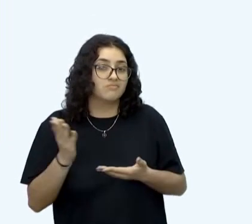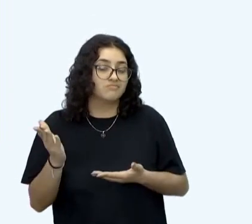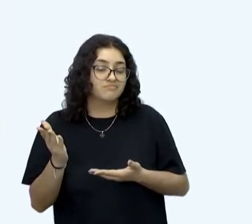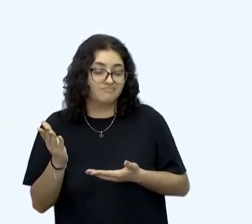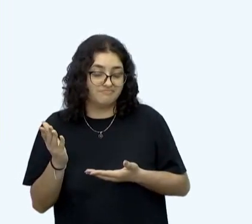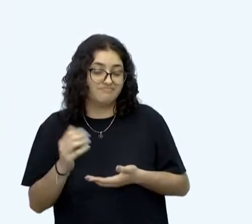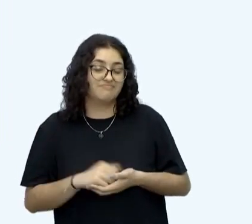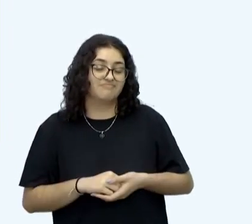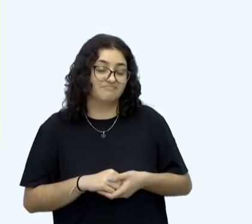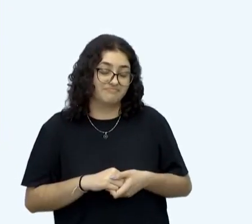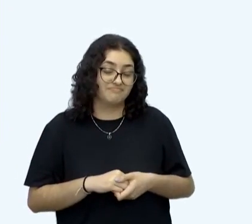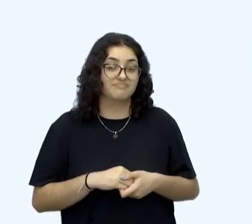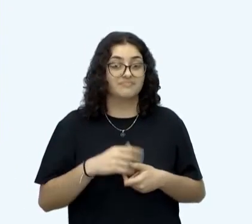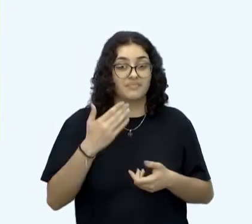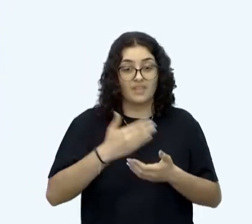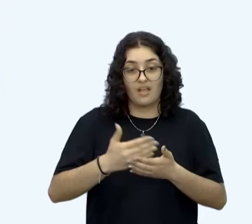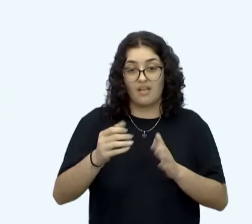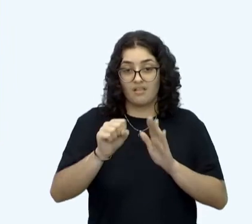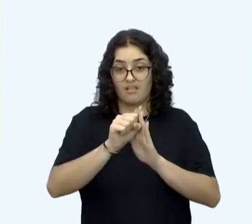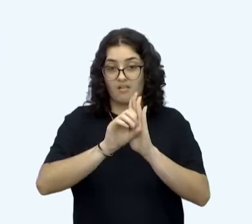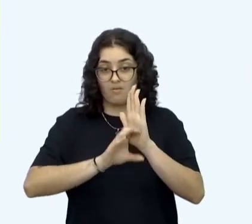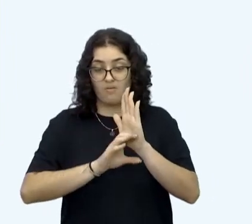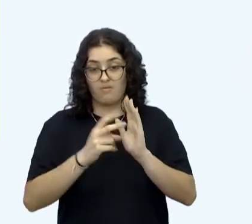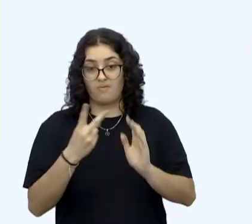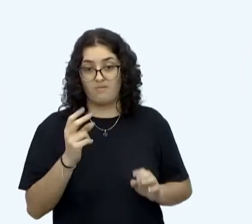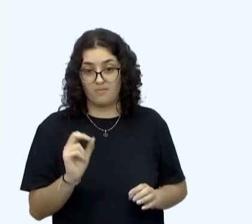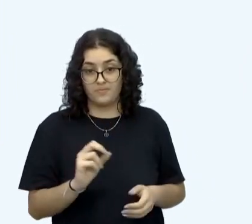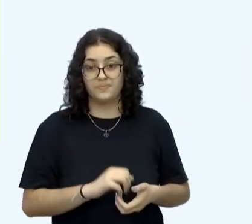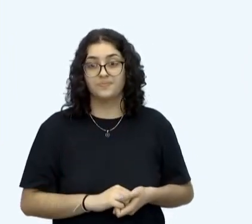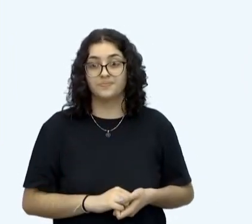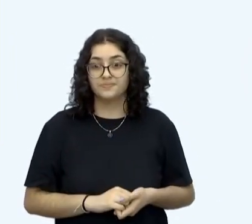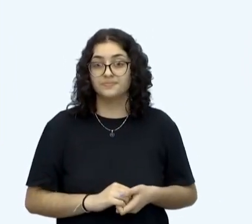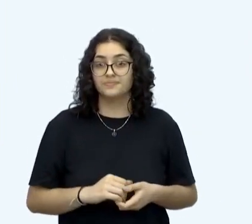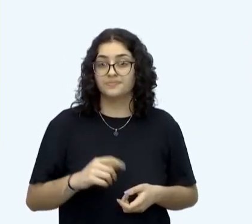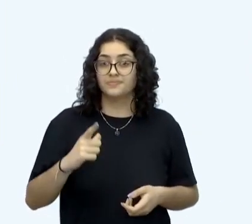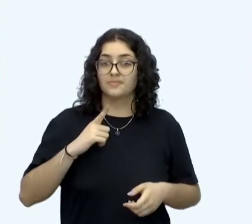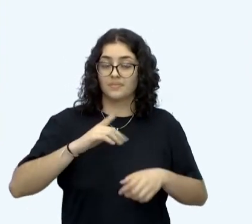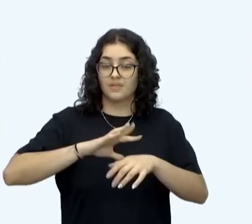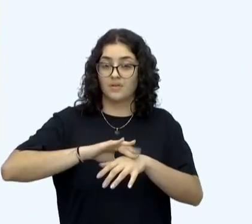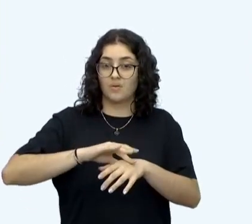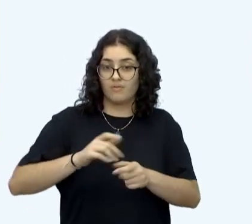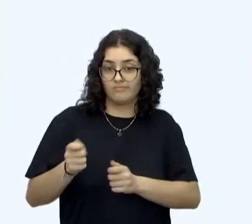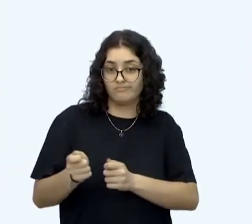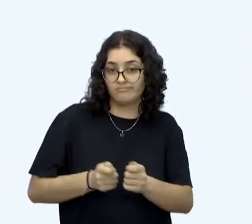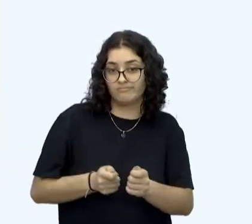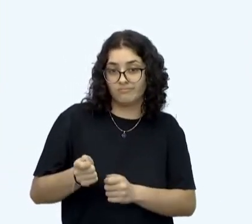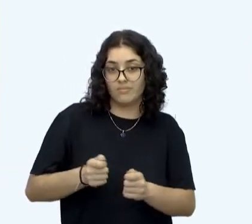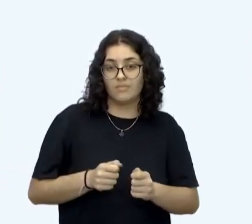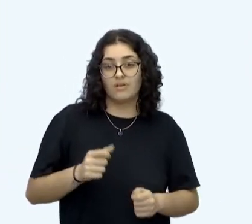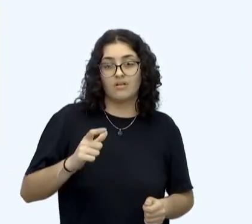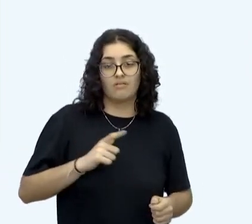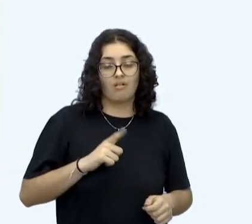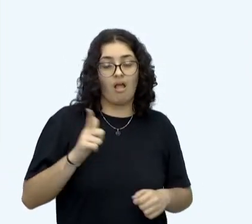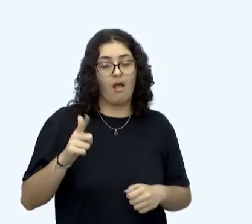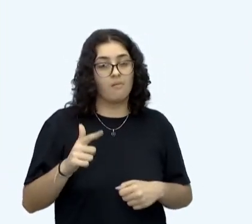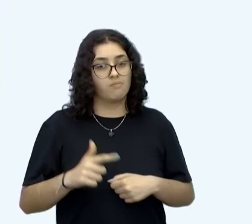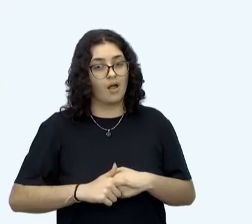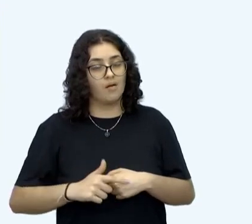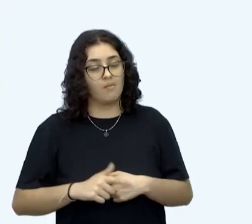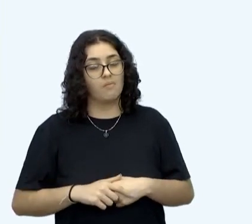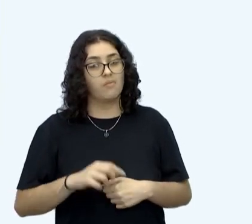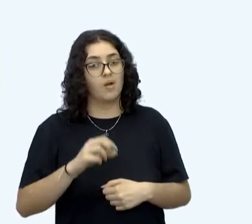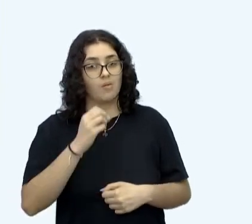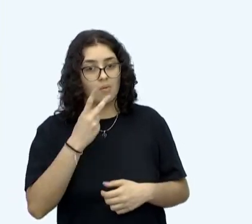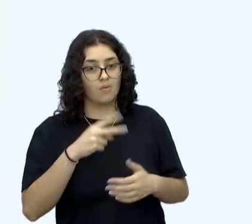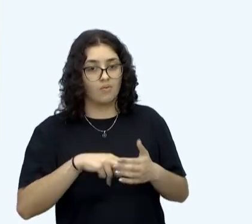início do século XX. O Centro de Controle de Doenças, que está desempenhando um papel significativo nesta